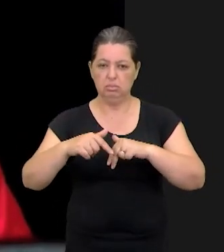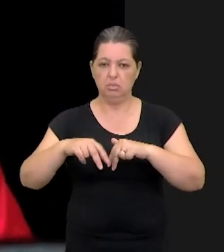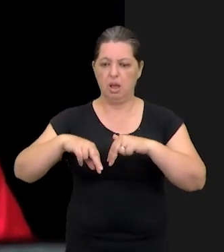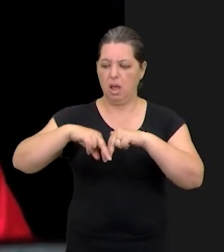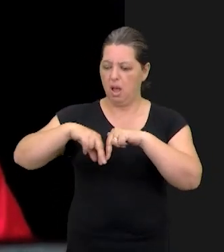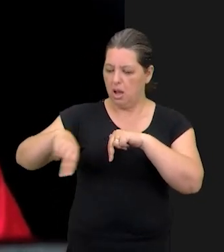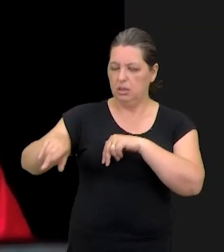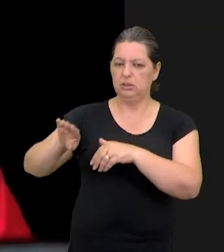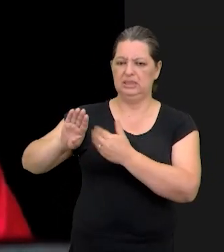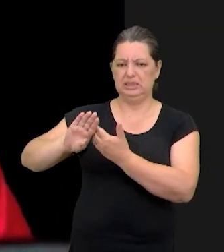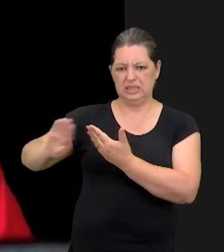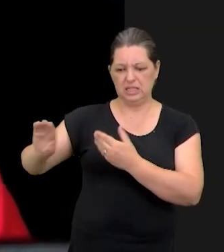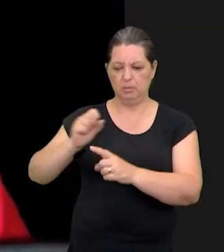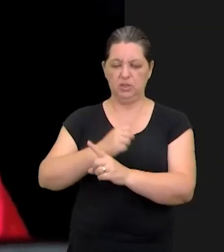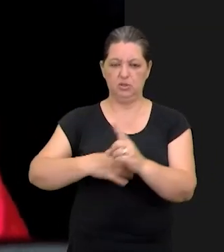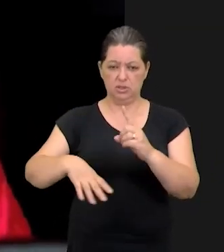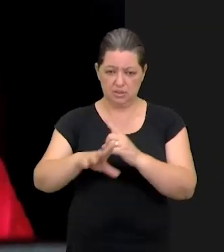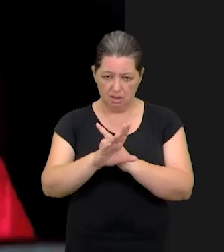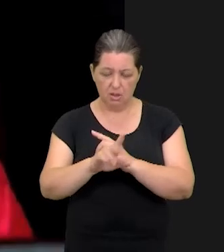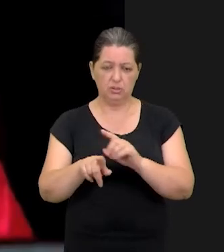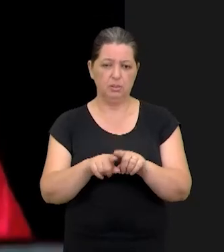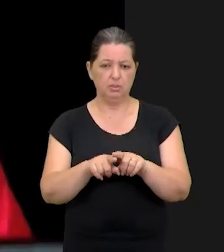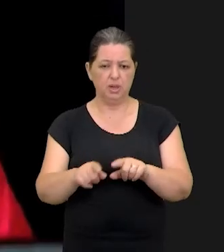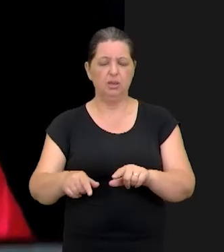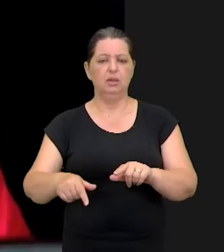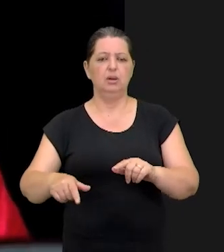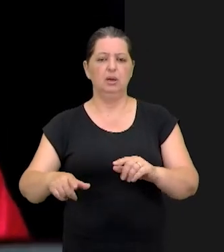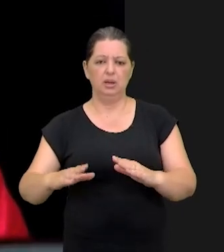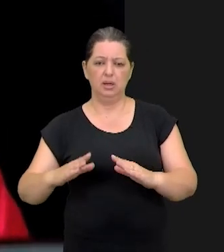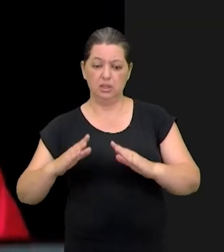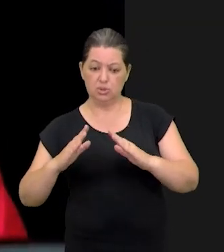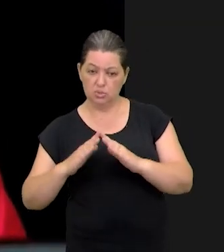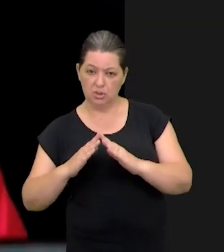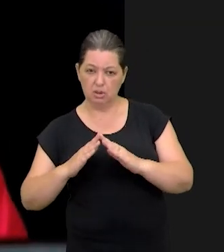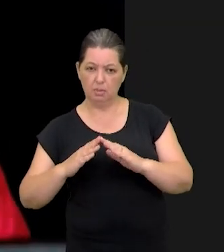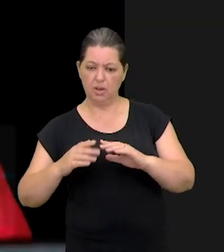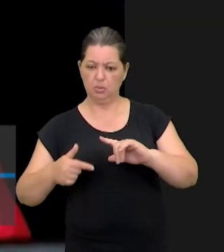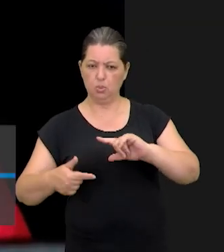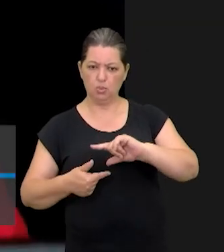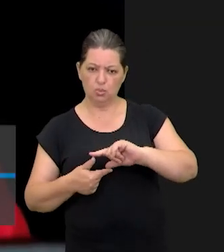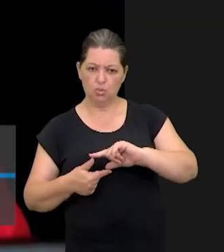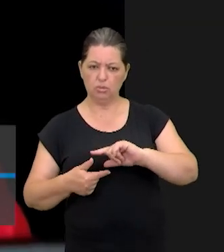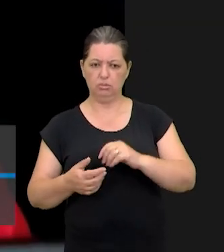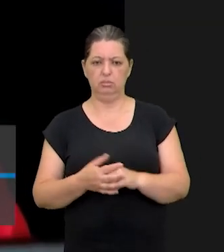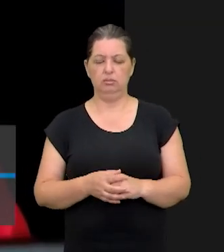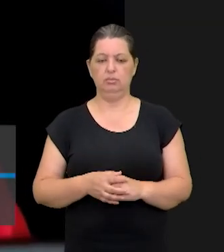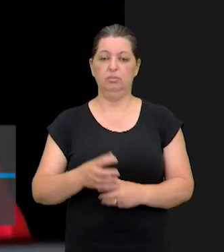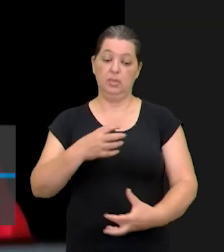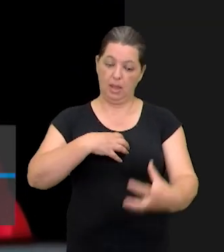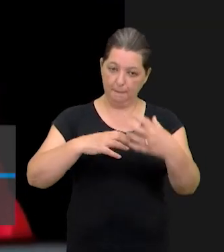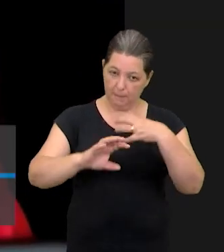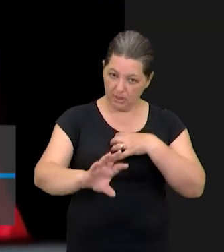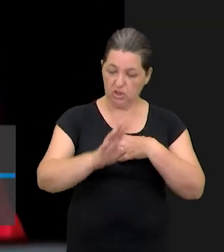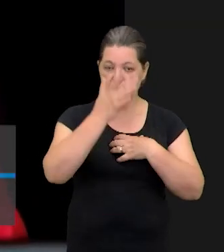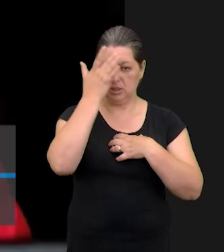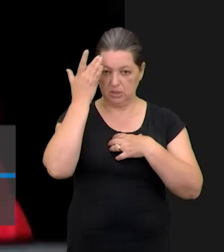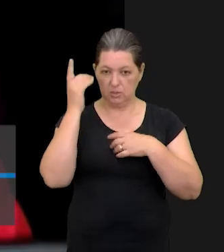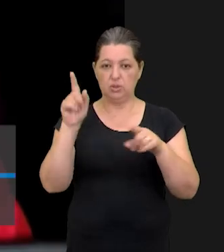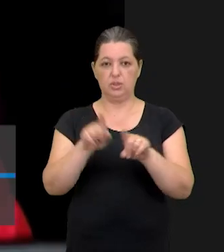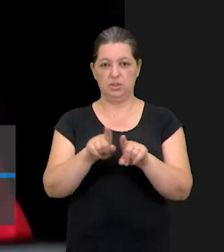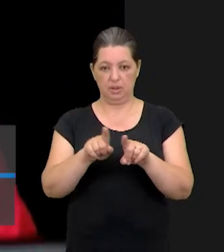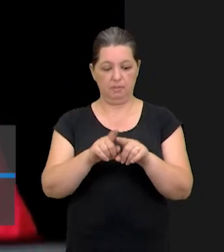distanciamento social, isolamento. Ela também diz que teve mais empatia entre as pessoas